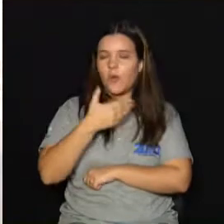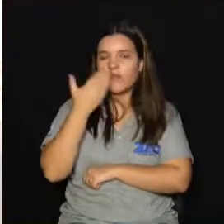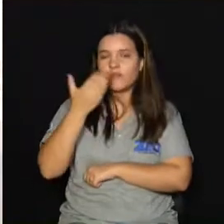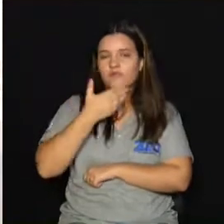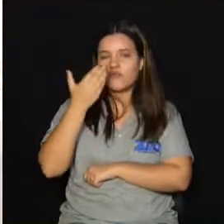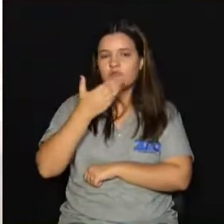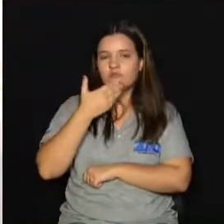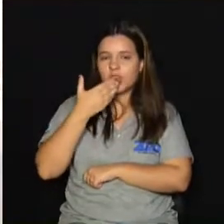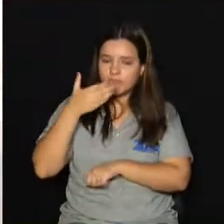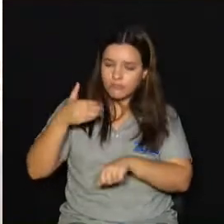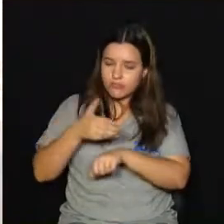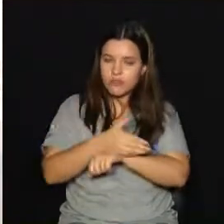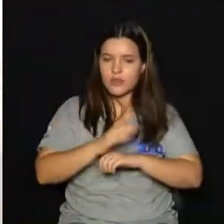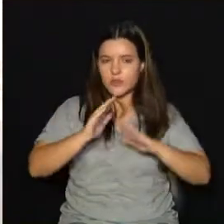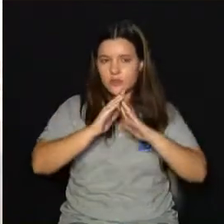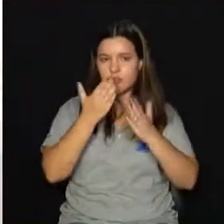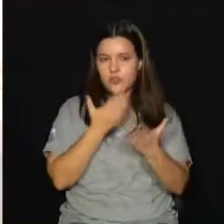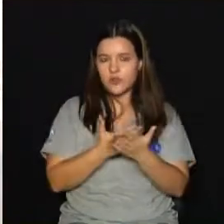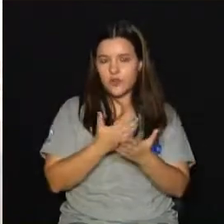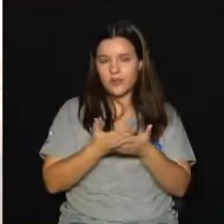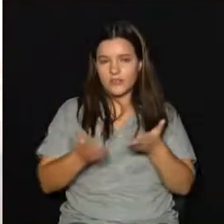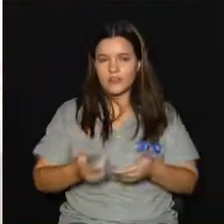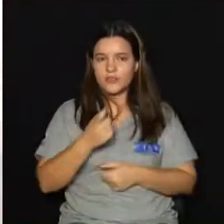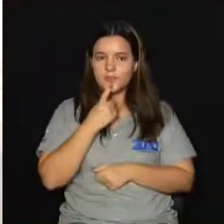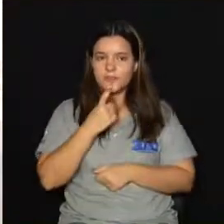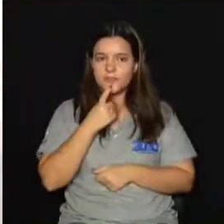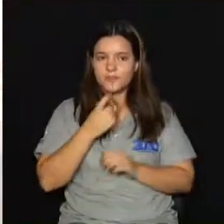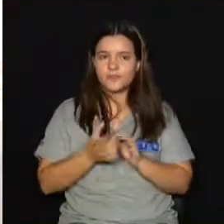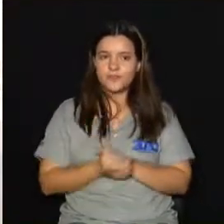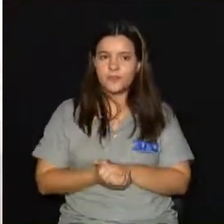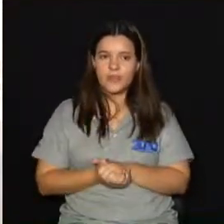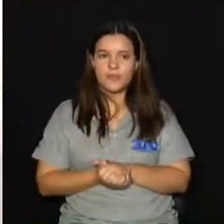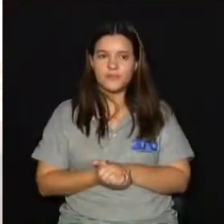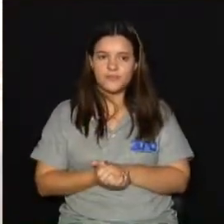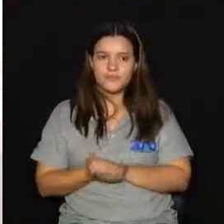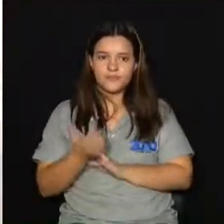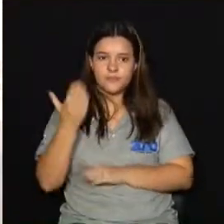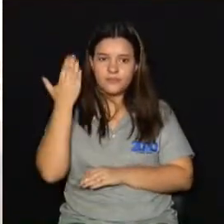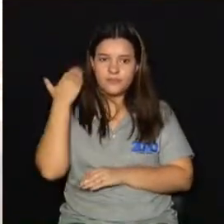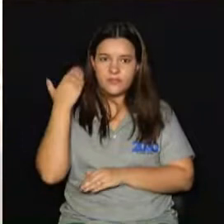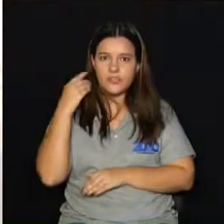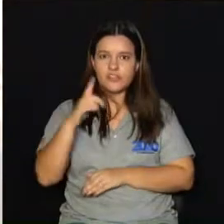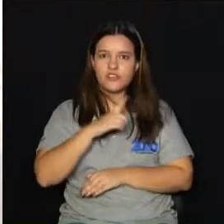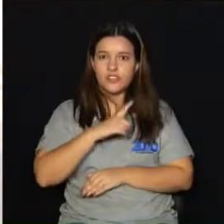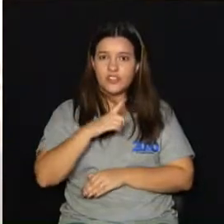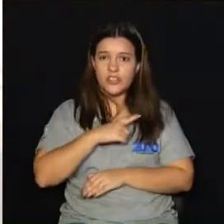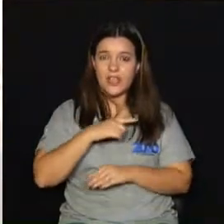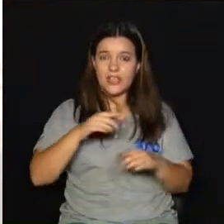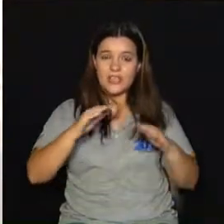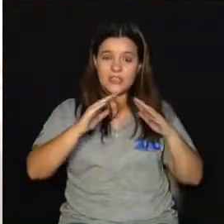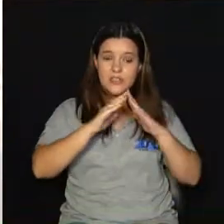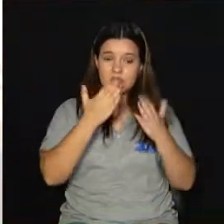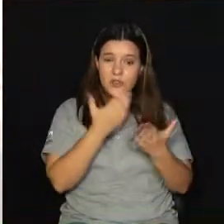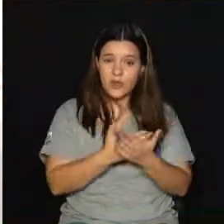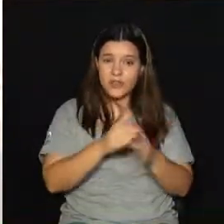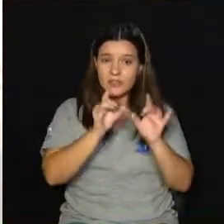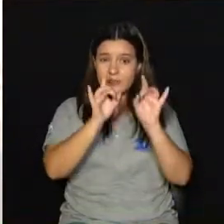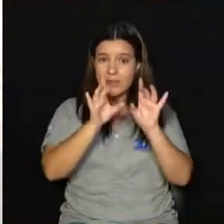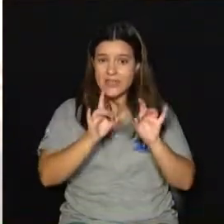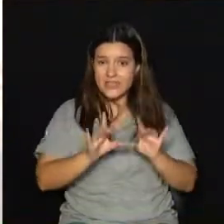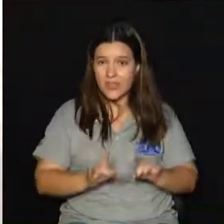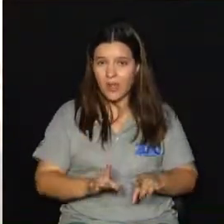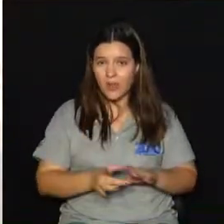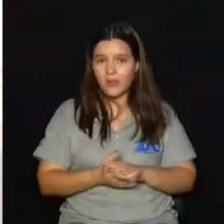nas escolas aqui de Campinas, porque antigamente nós tínhamos sessões especiais em determinadas